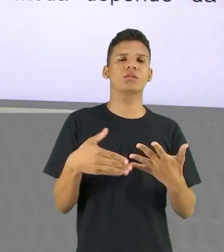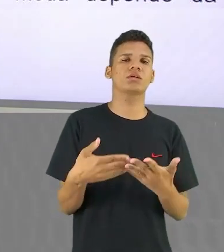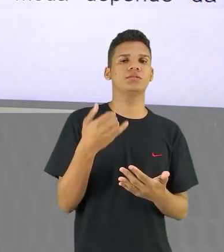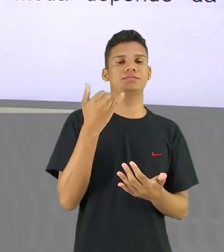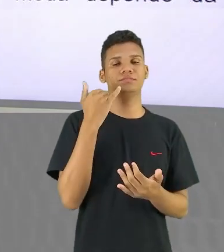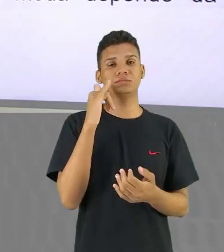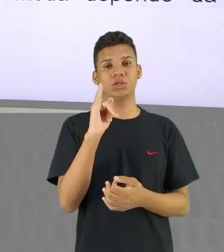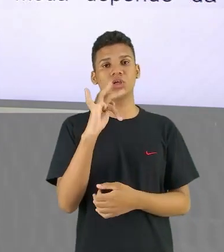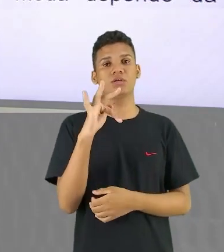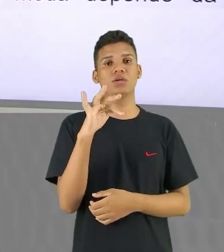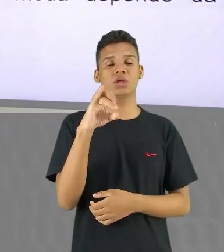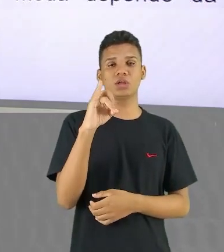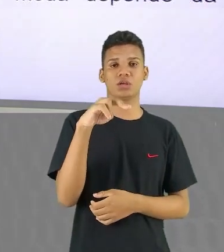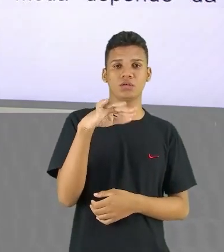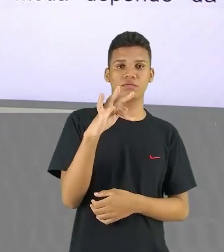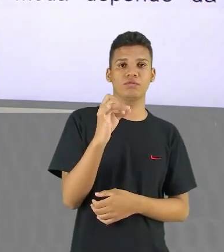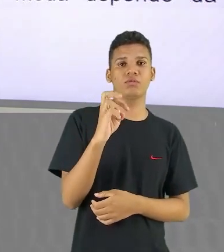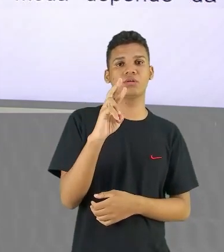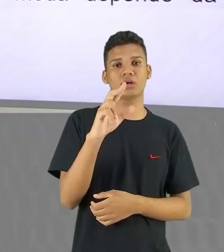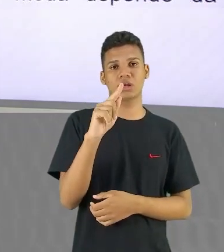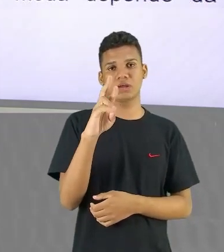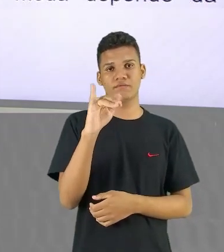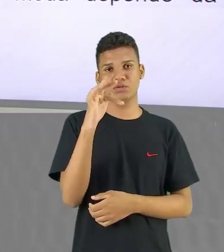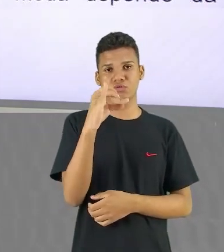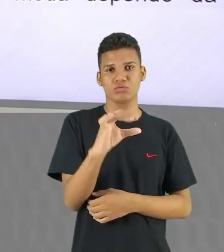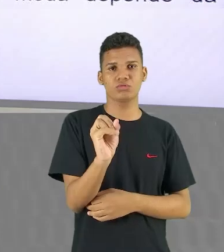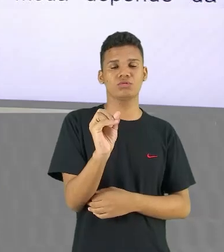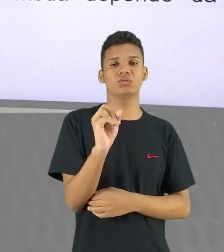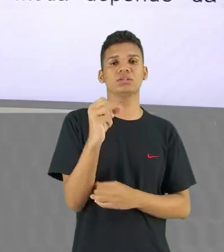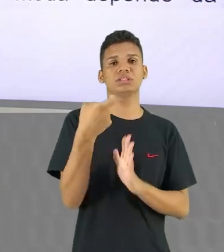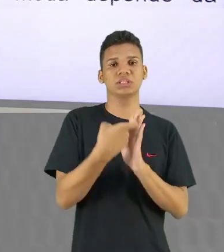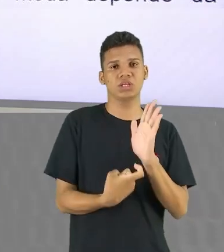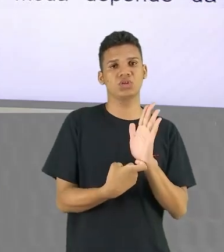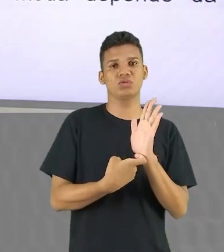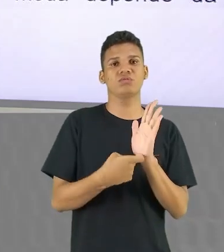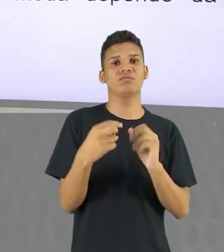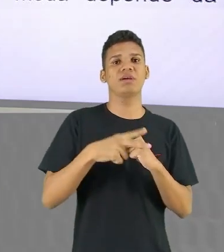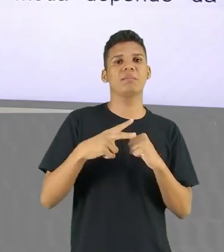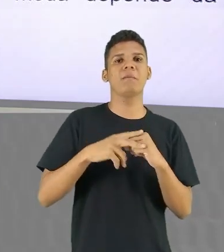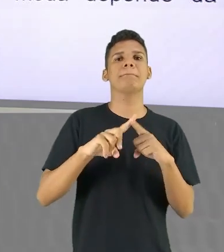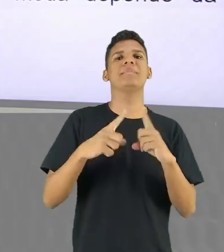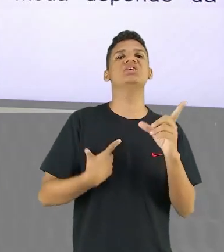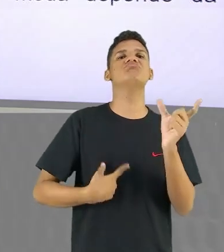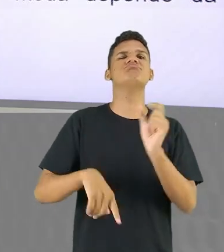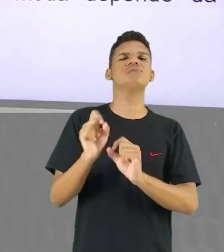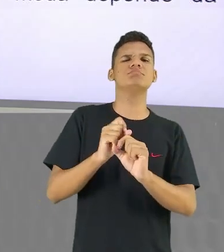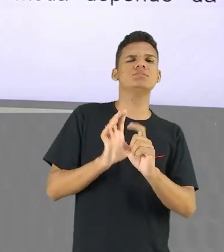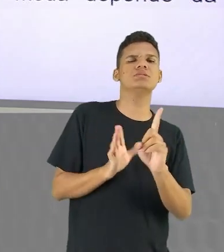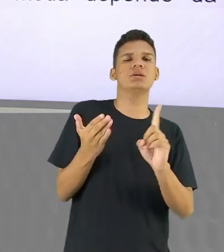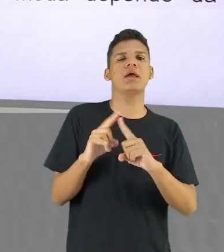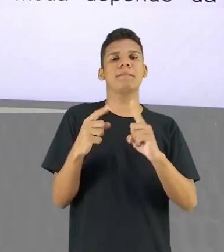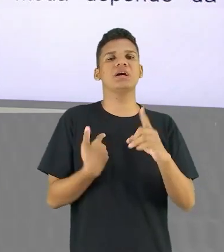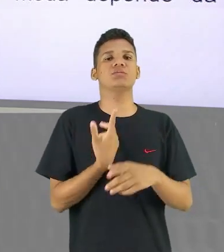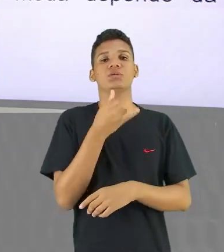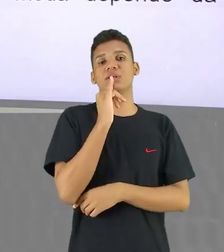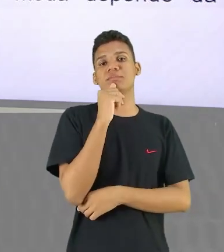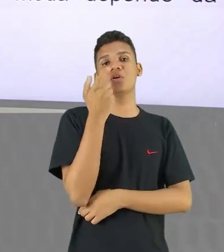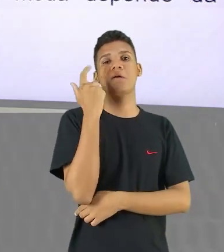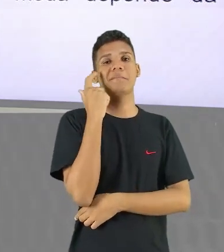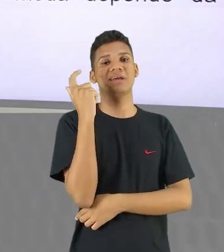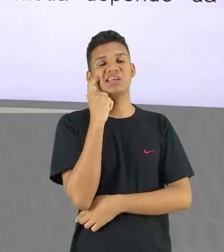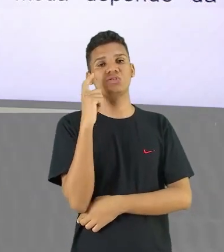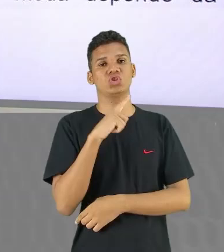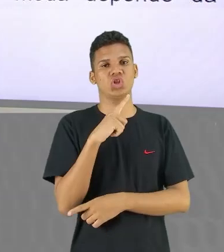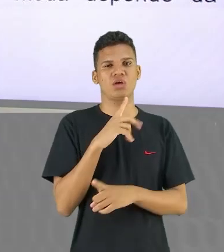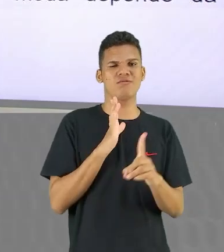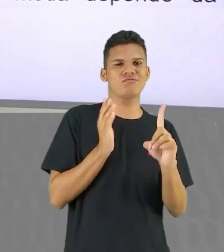infográfico, composto de textos verbais e não verbais, tem por finalidade. Então, quando eu penso nesse foco